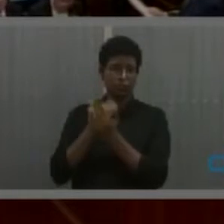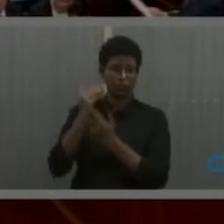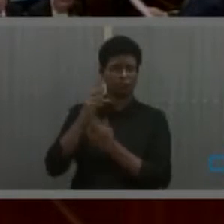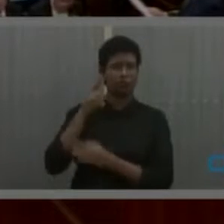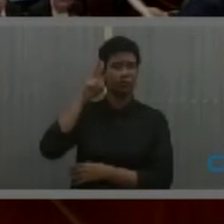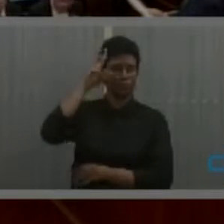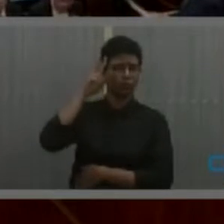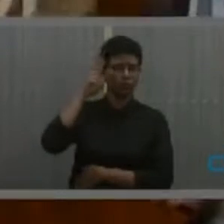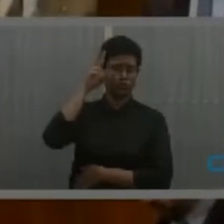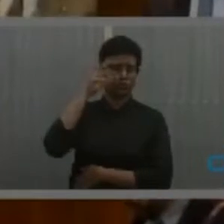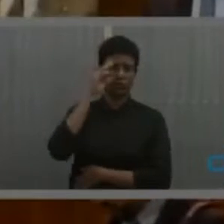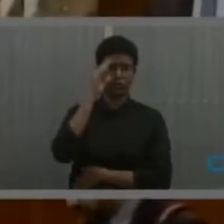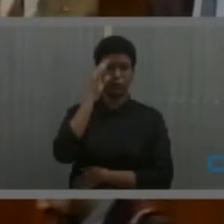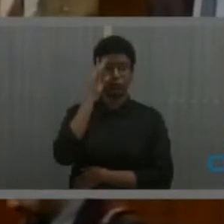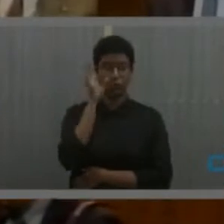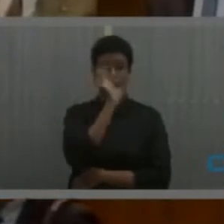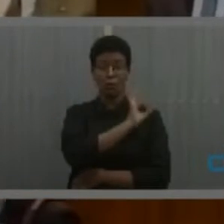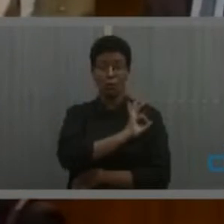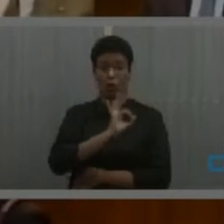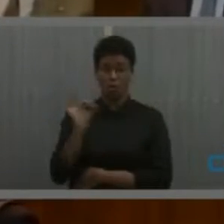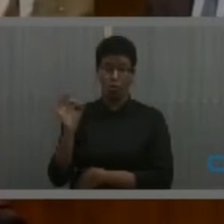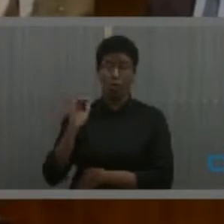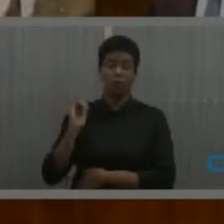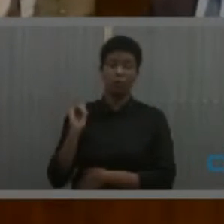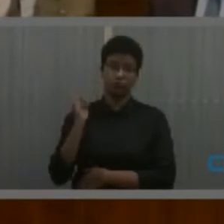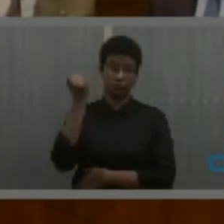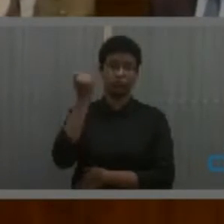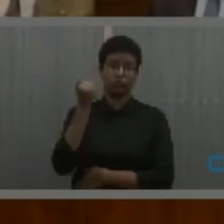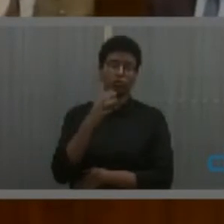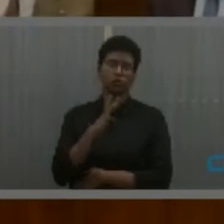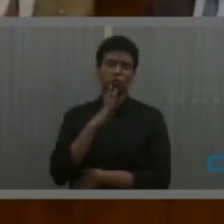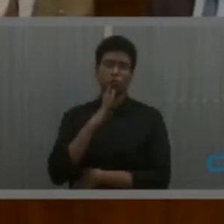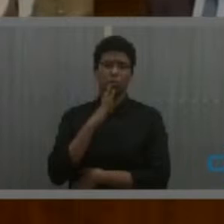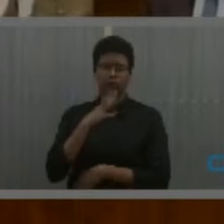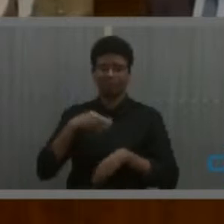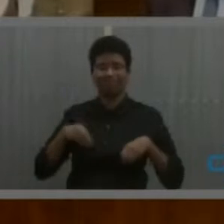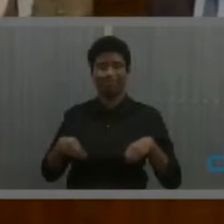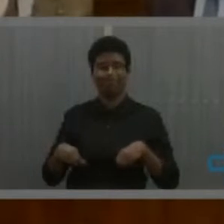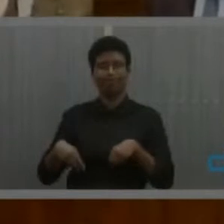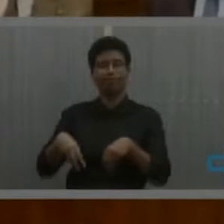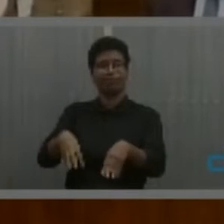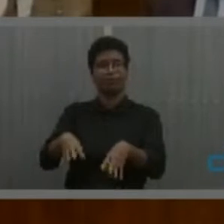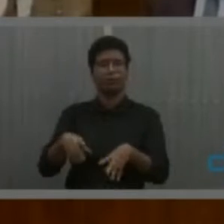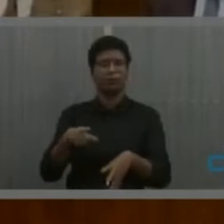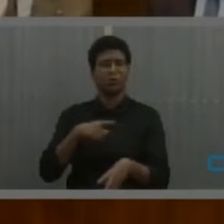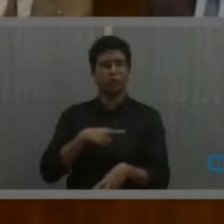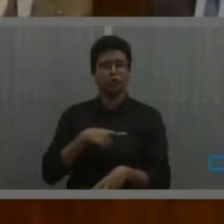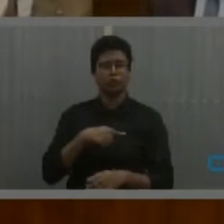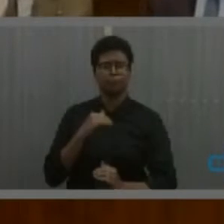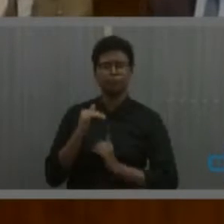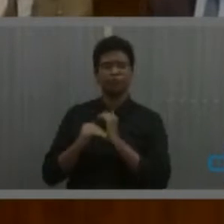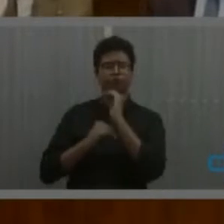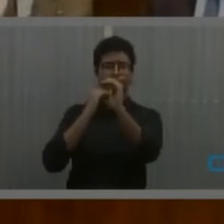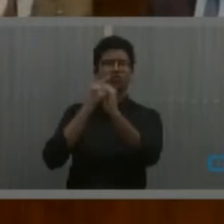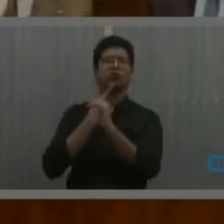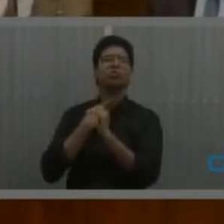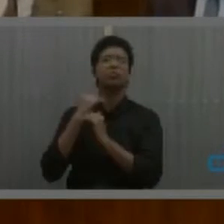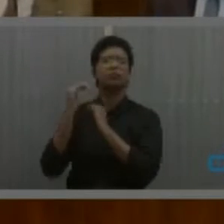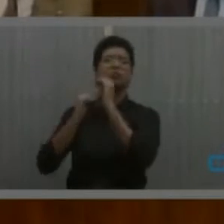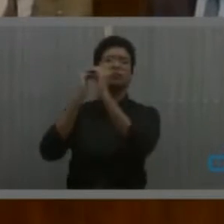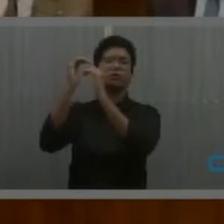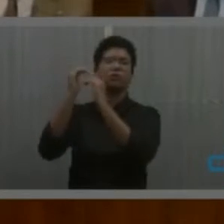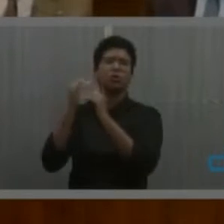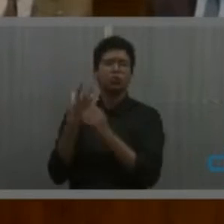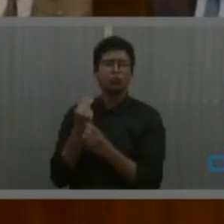história, uma ótima oportunidade de conhecer essa terra ávida por desenvolvimento e cheia